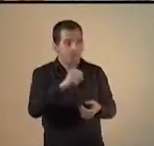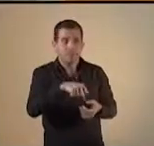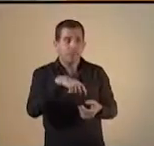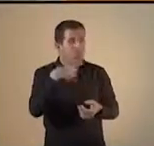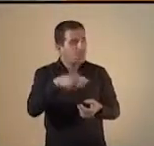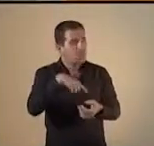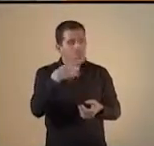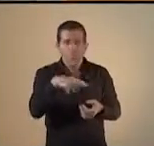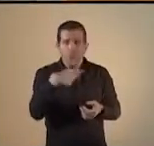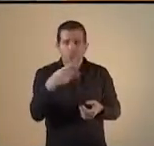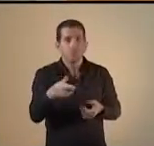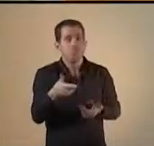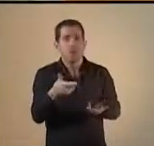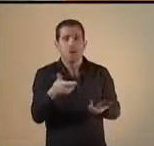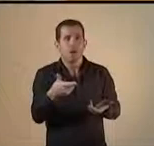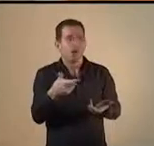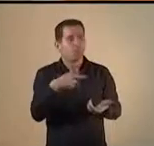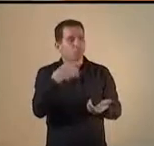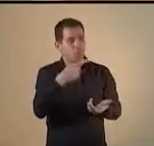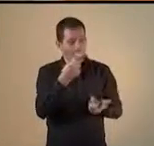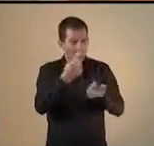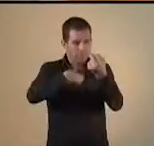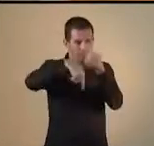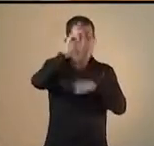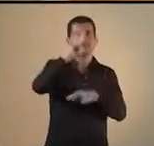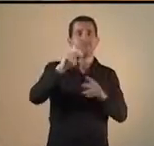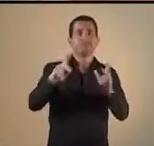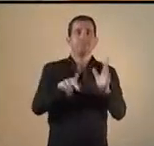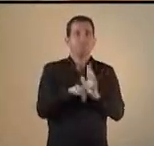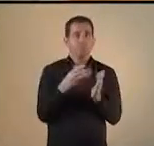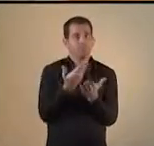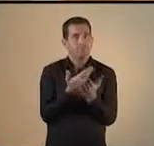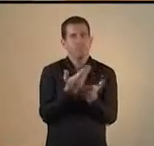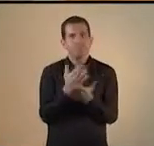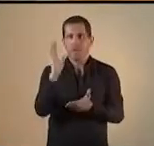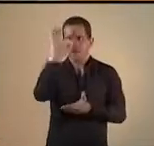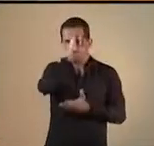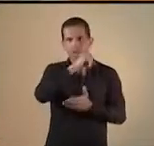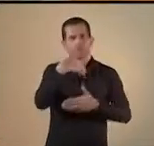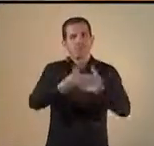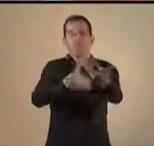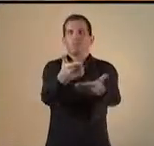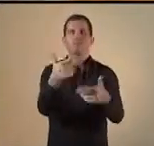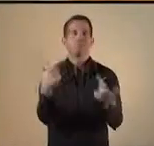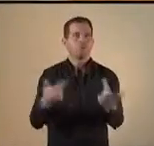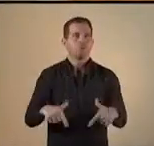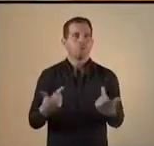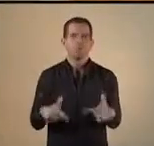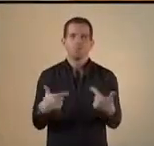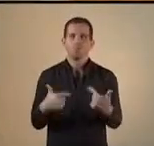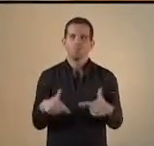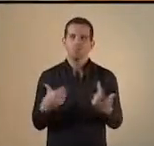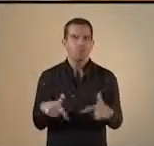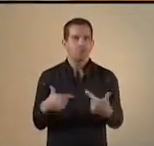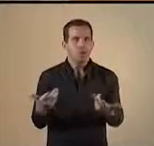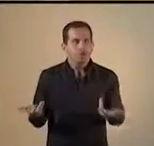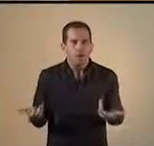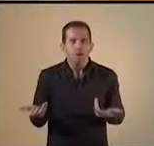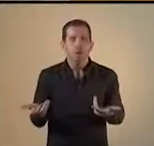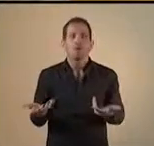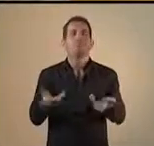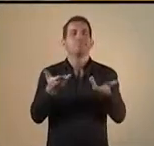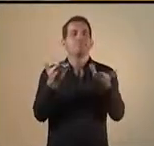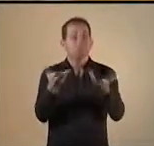se desenvolver, né, socialmente, né, na área educacional. Então, isso